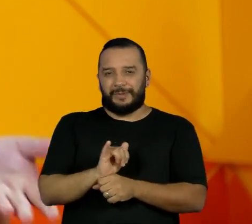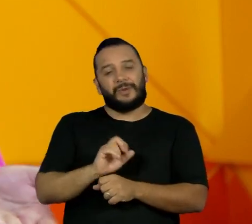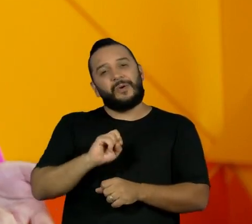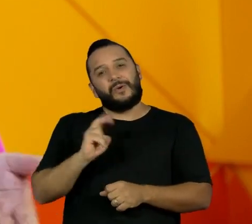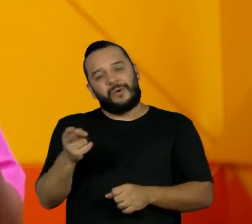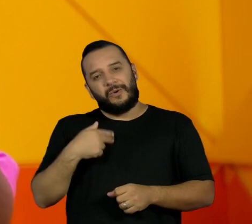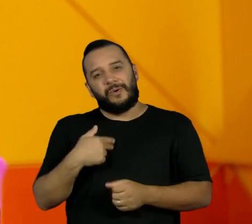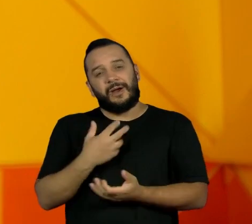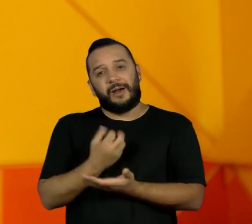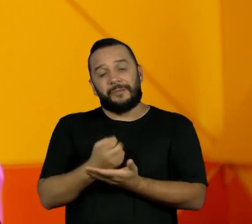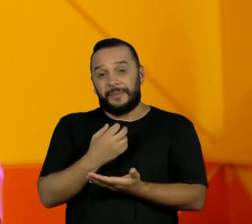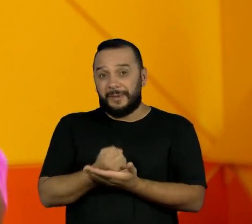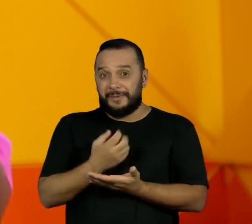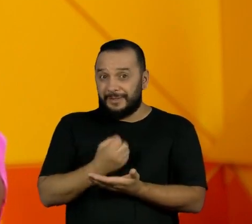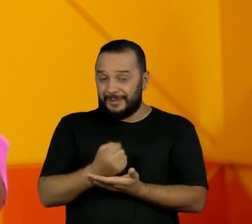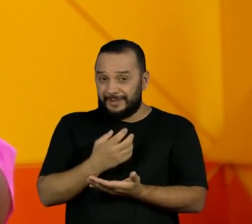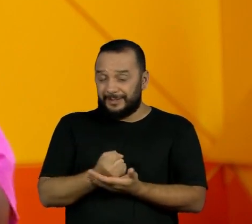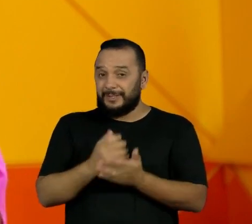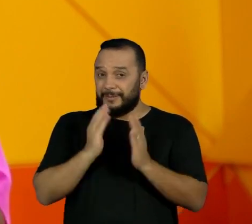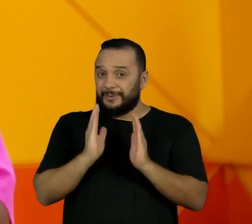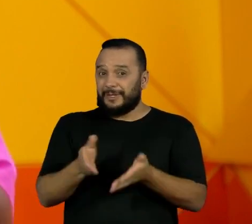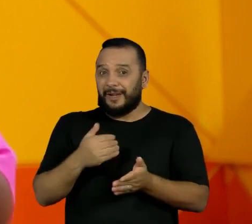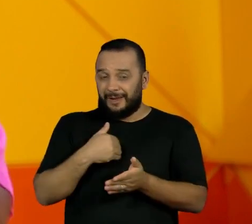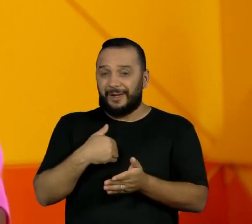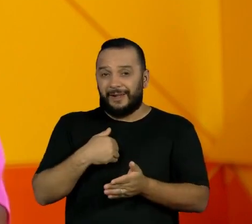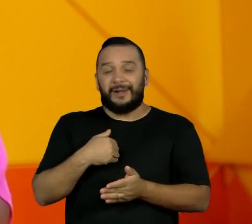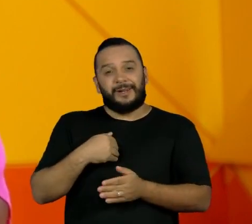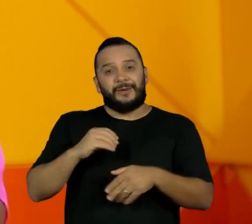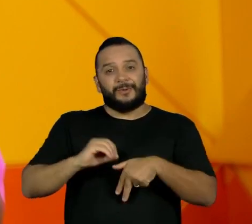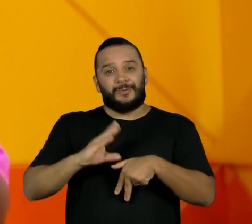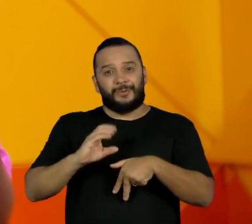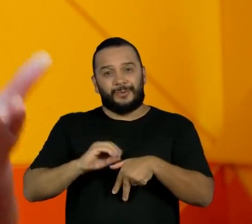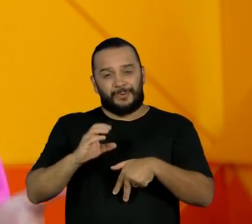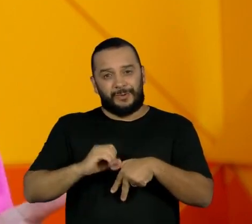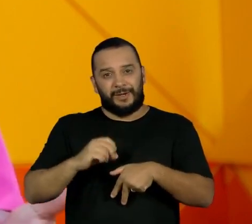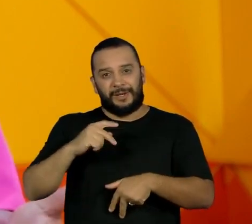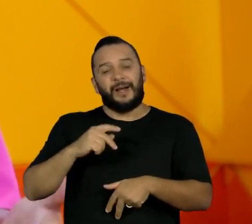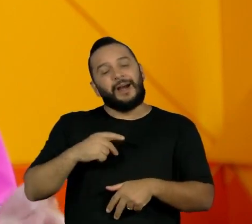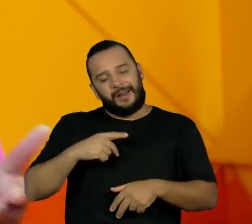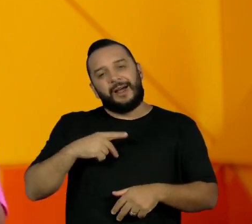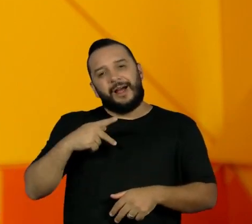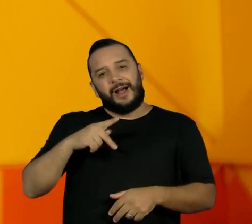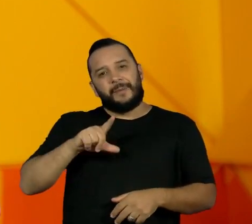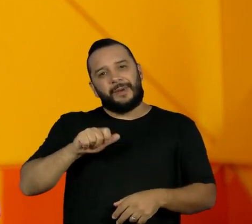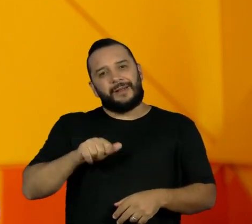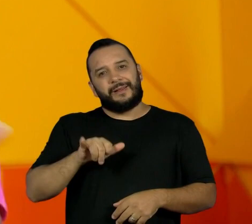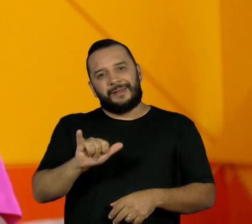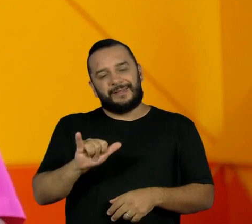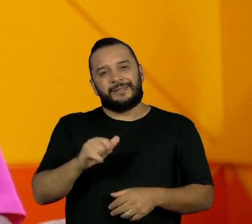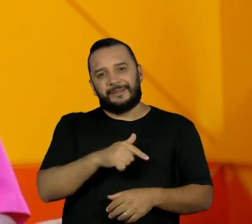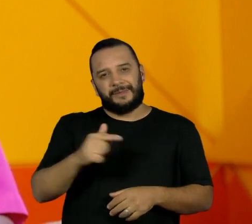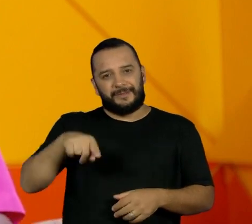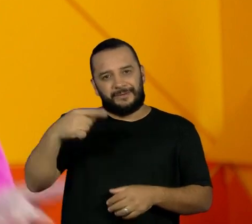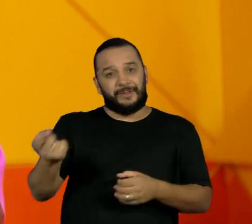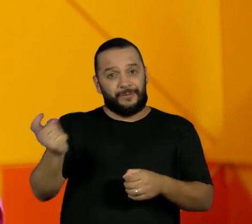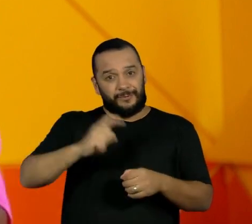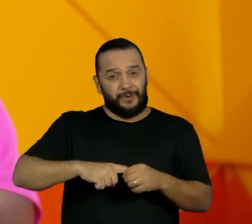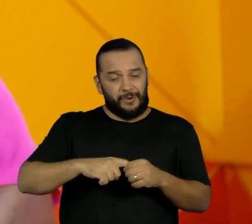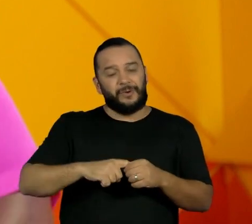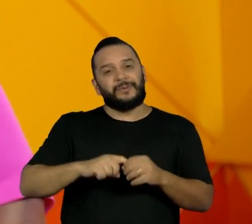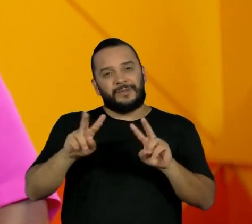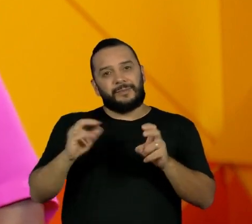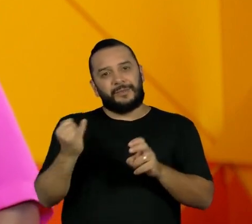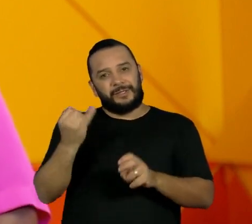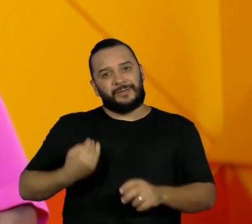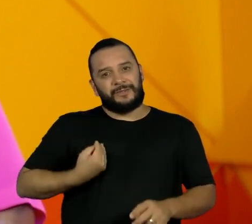o aplicativo de streaming, Cultura Play. Semana que vem eu volto sempre com um assunto muito relevante para a